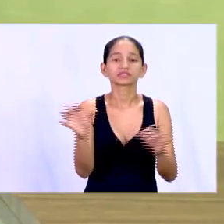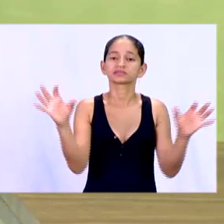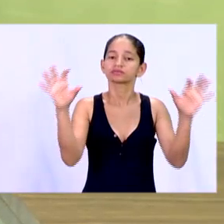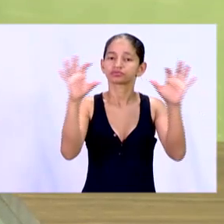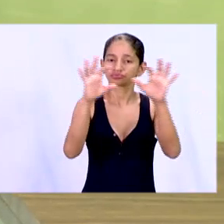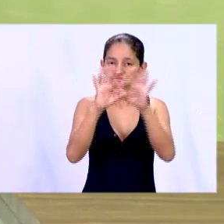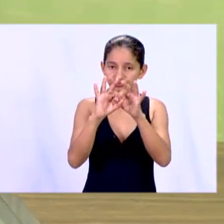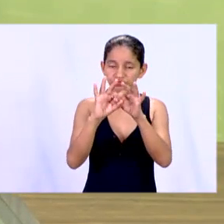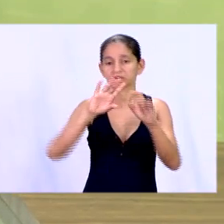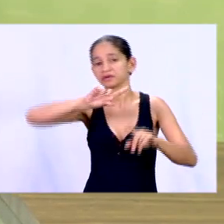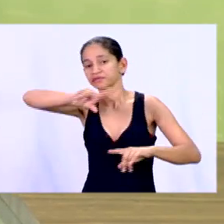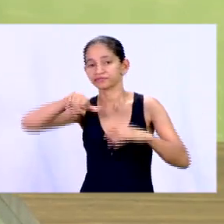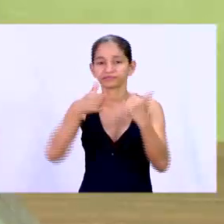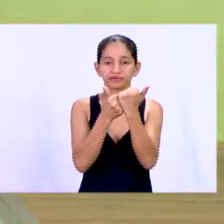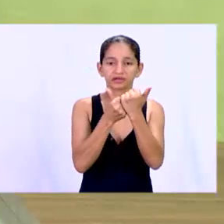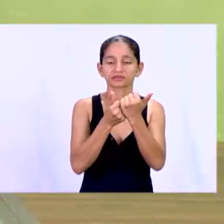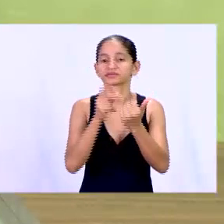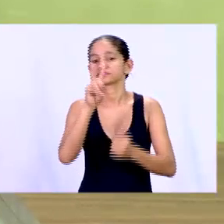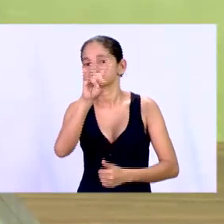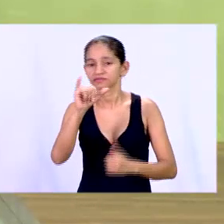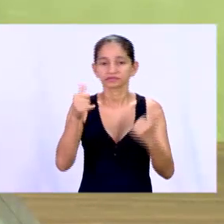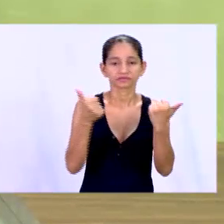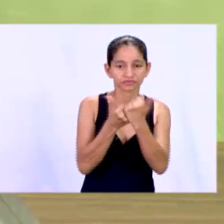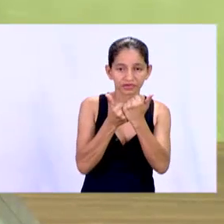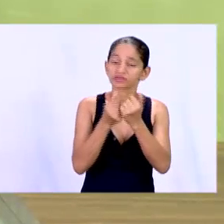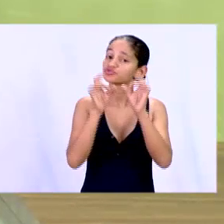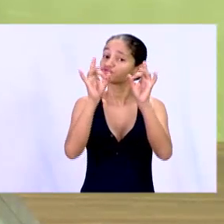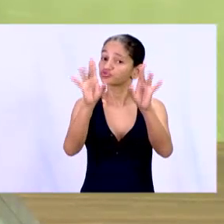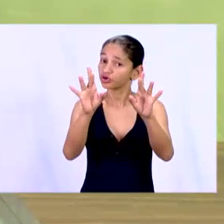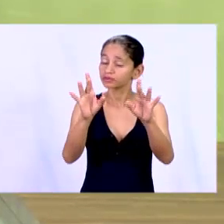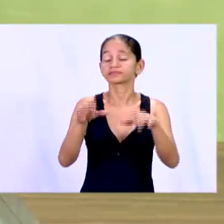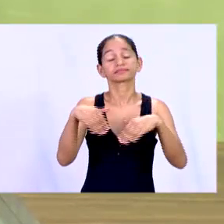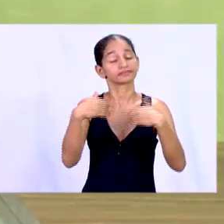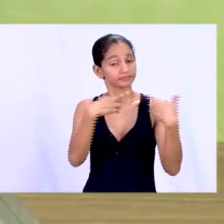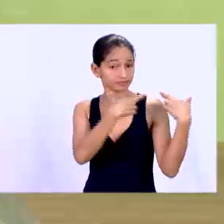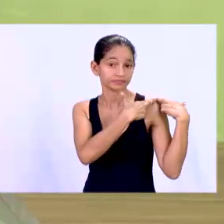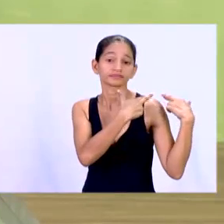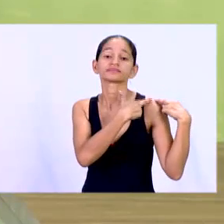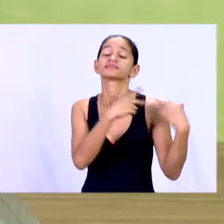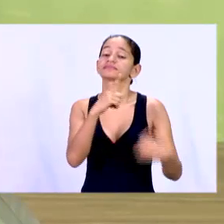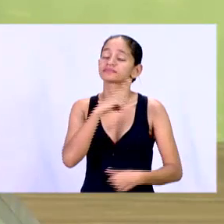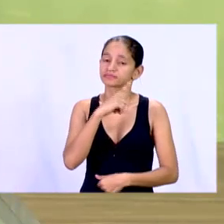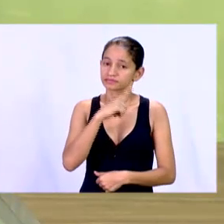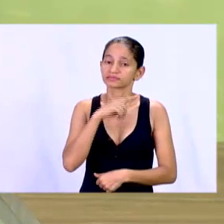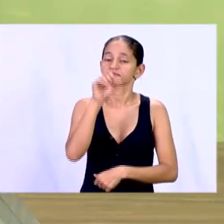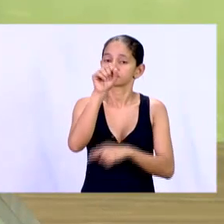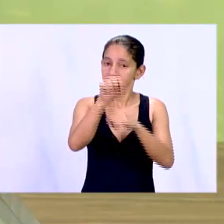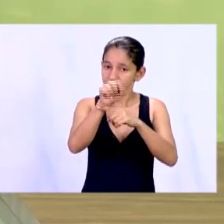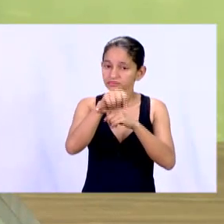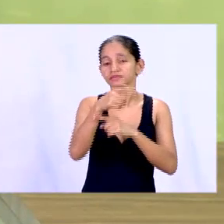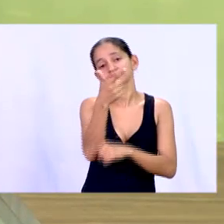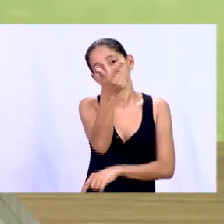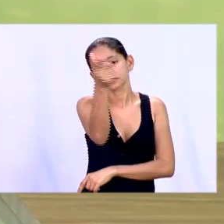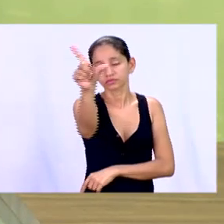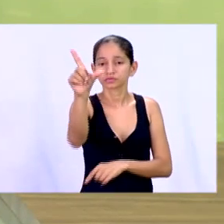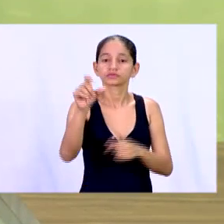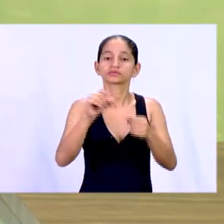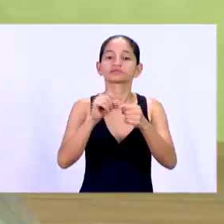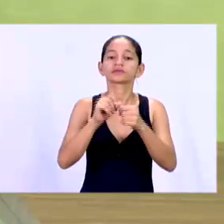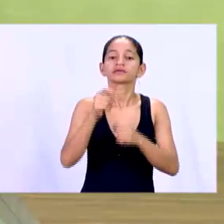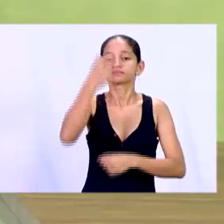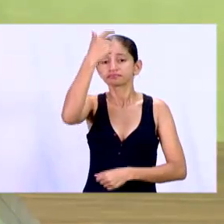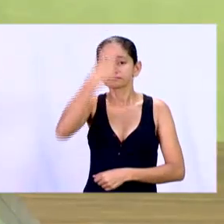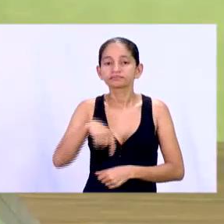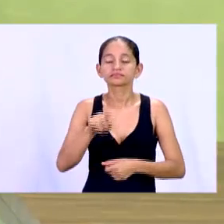que vai assumir meu lugar. Então, assim, nós temos a responsabilidade não só comigo mesmo, mas também com o outro que está ali